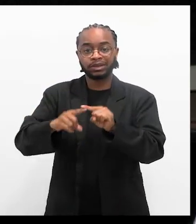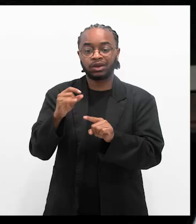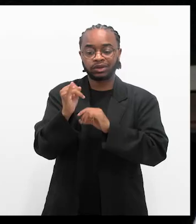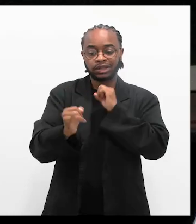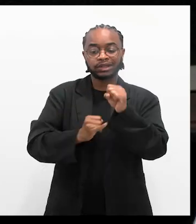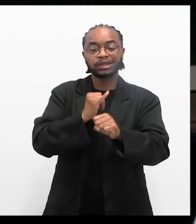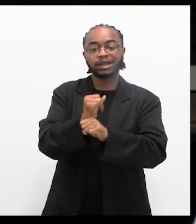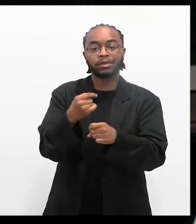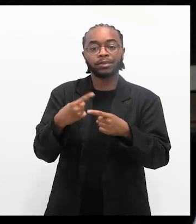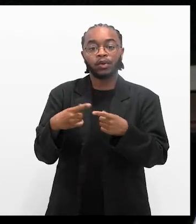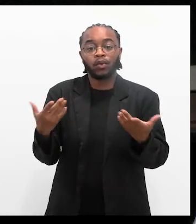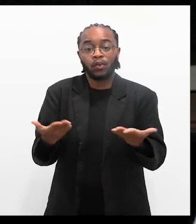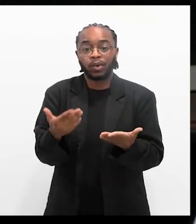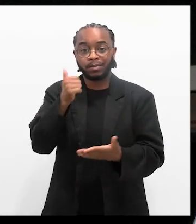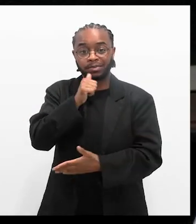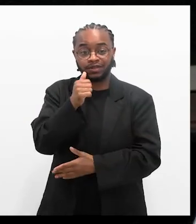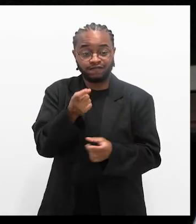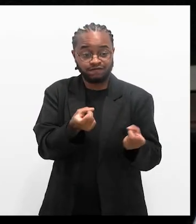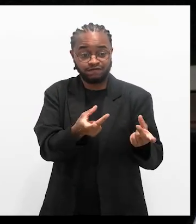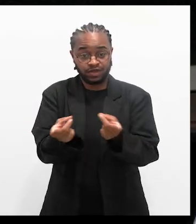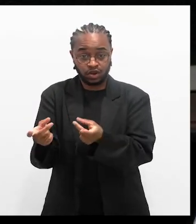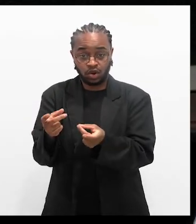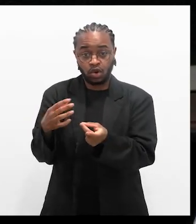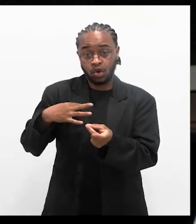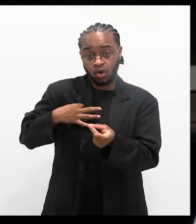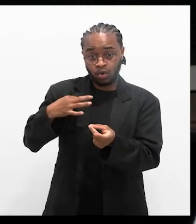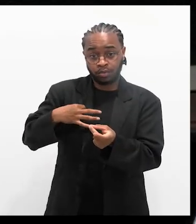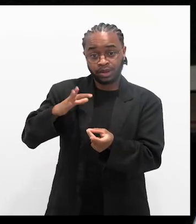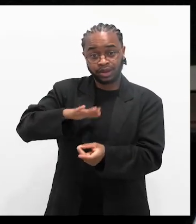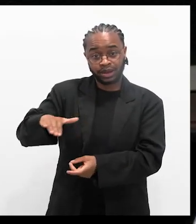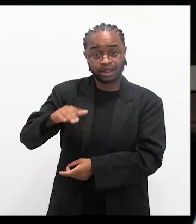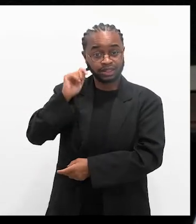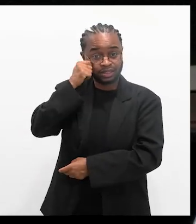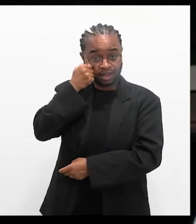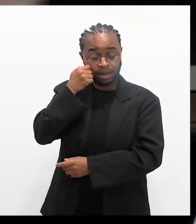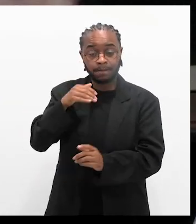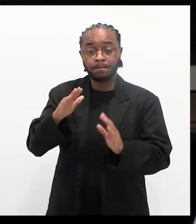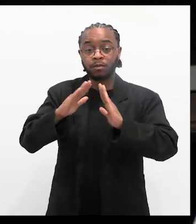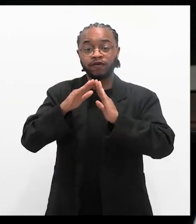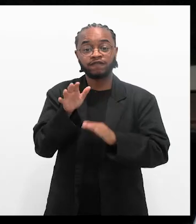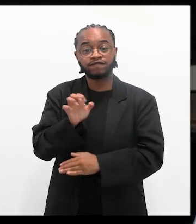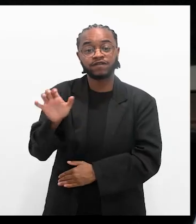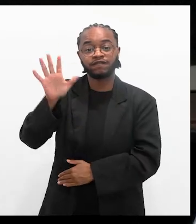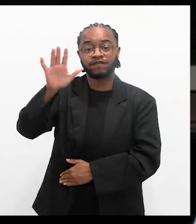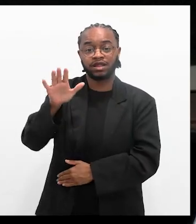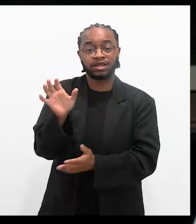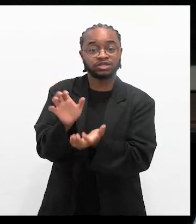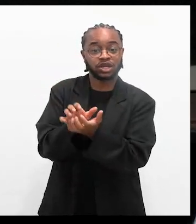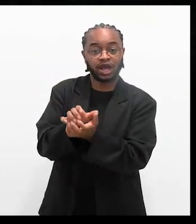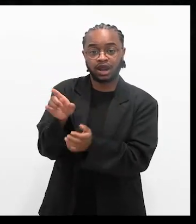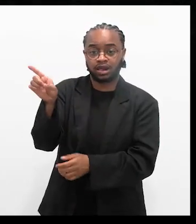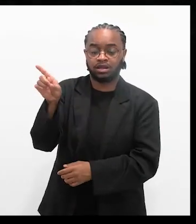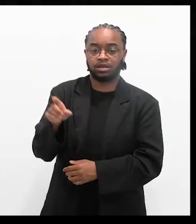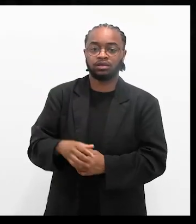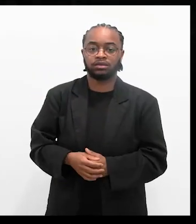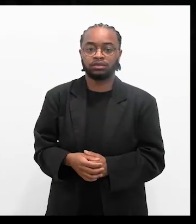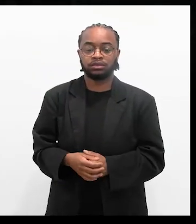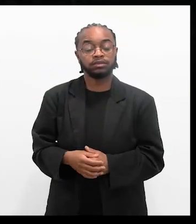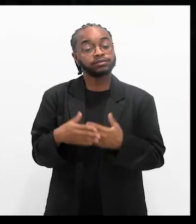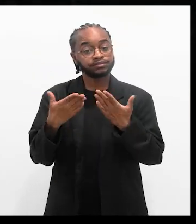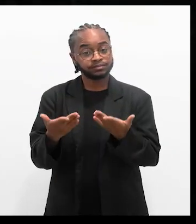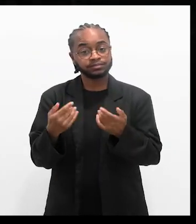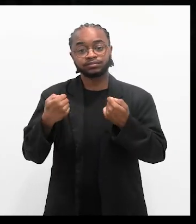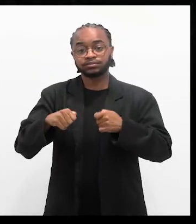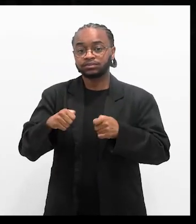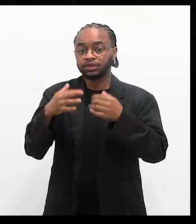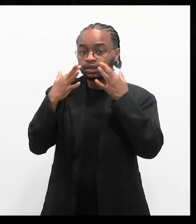produto na internet. Hoje, a menina que mais vende roupa para criança negra no Brasil mora na favela do Jacarezinho. Uau. O negócio dela é lá. E